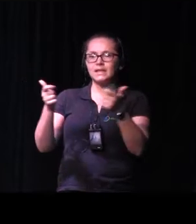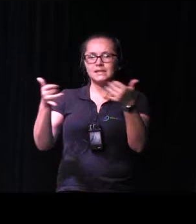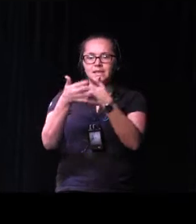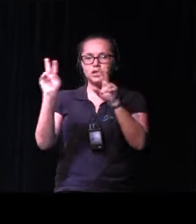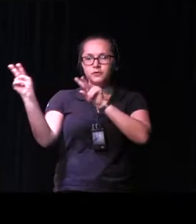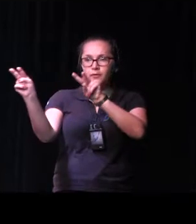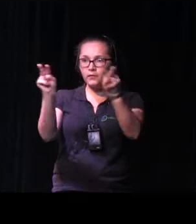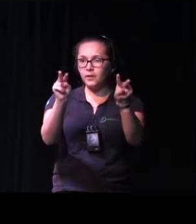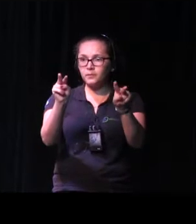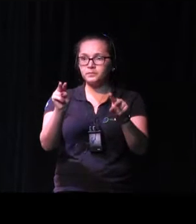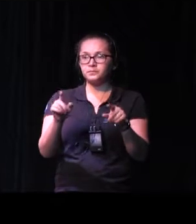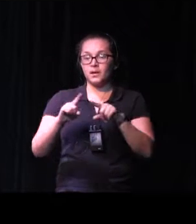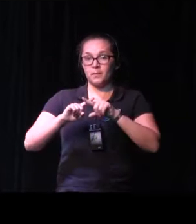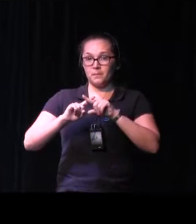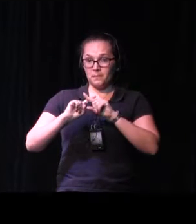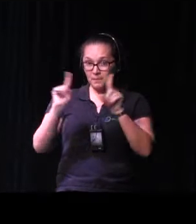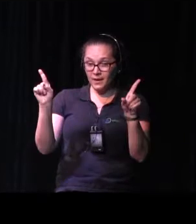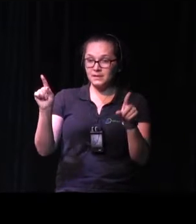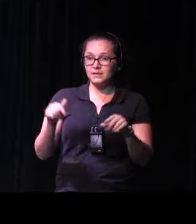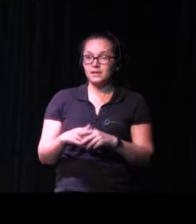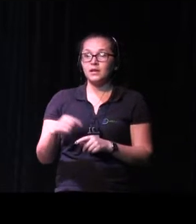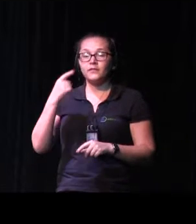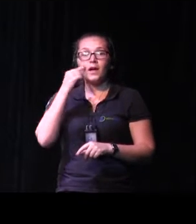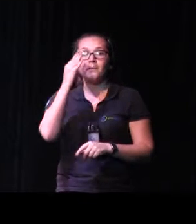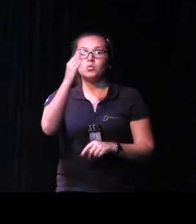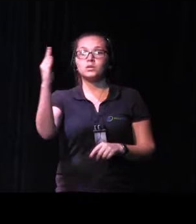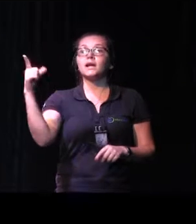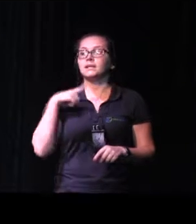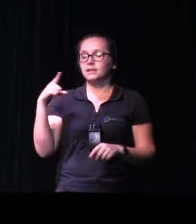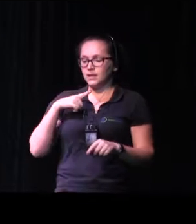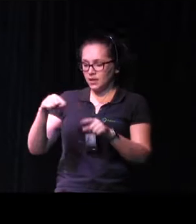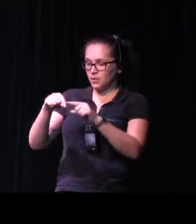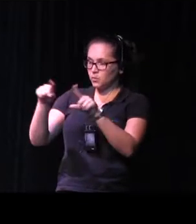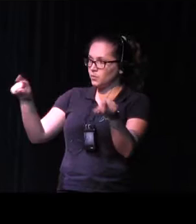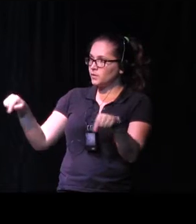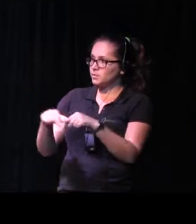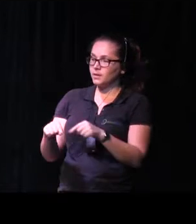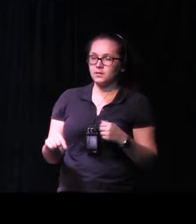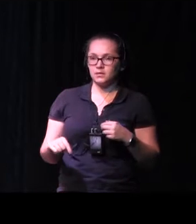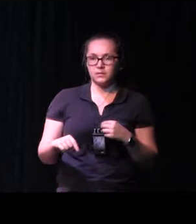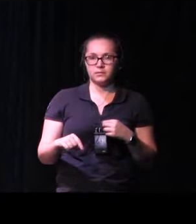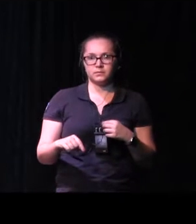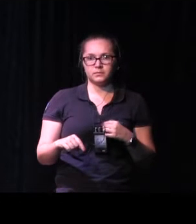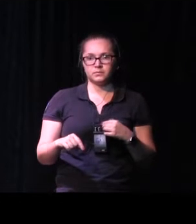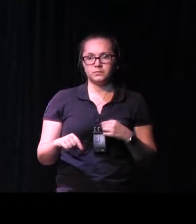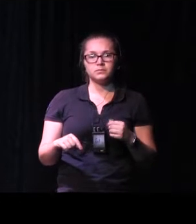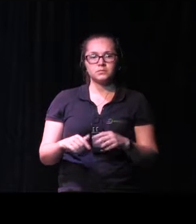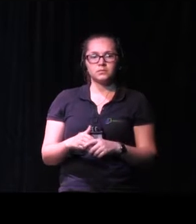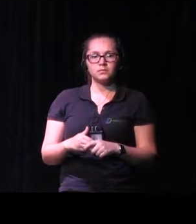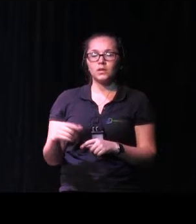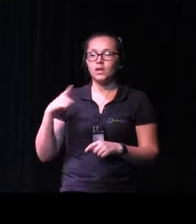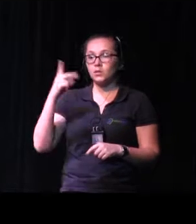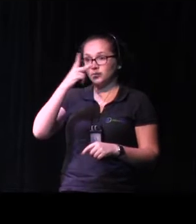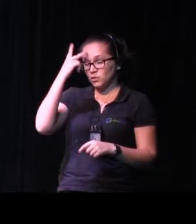uma sacada de uma cidade. Mas a parte prévia da biblioteca tem esse espaço